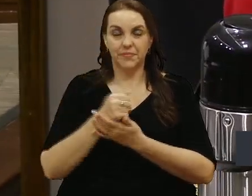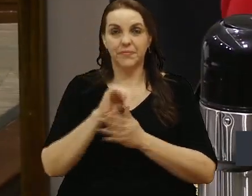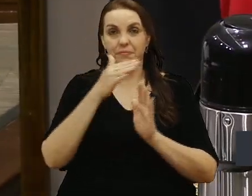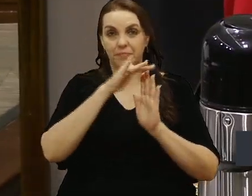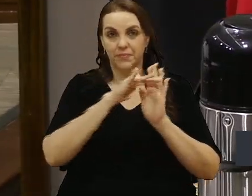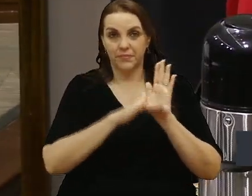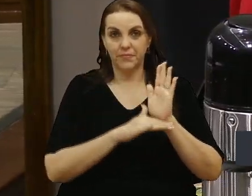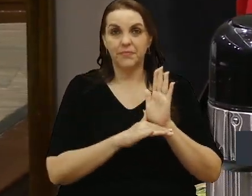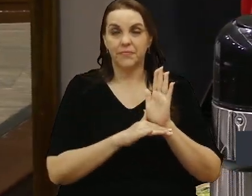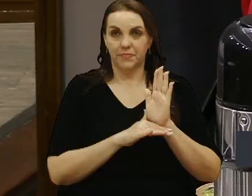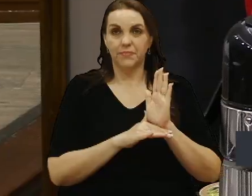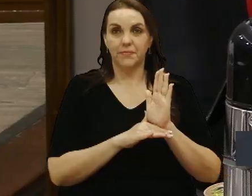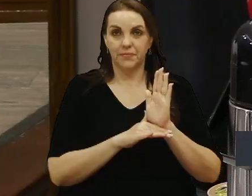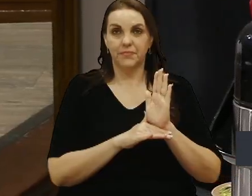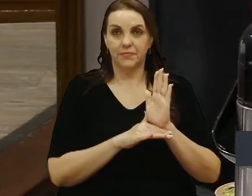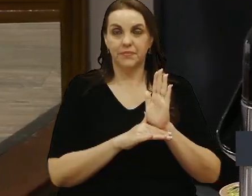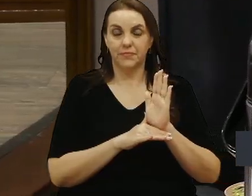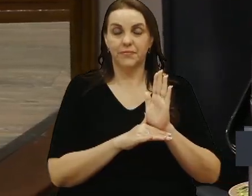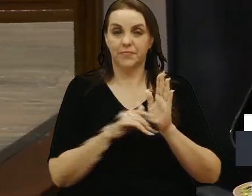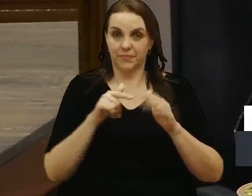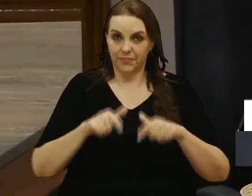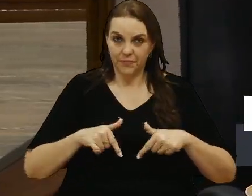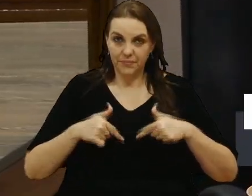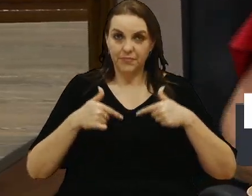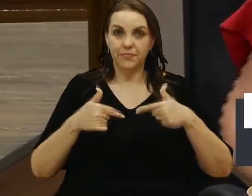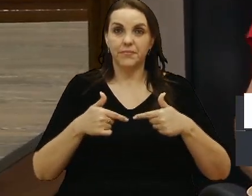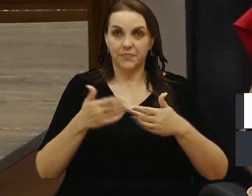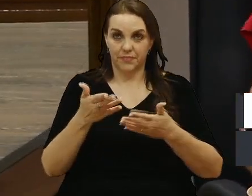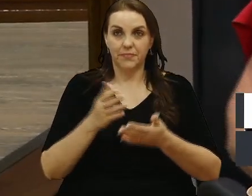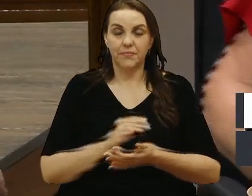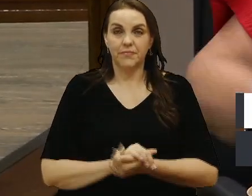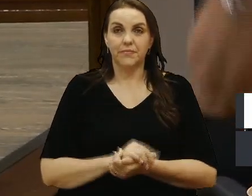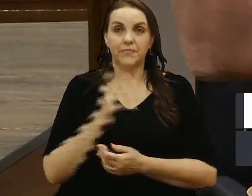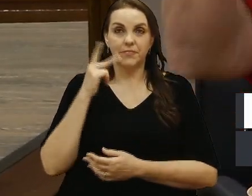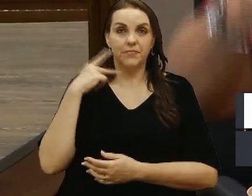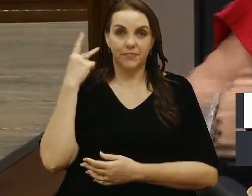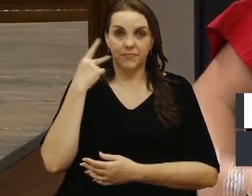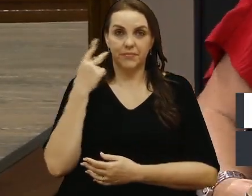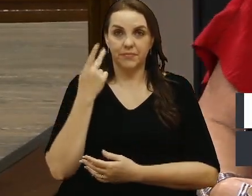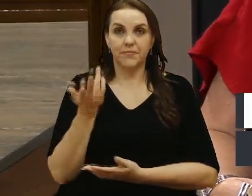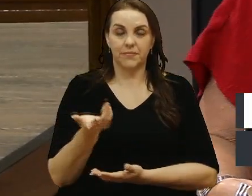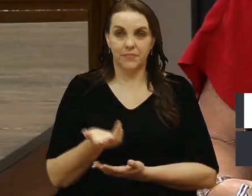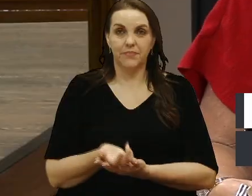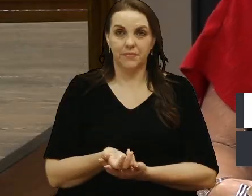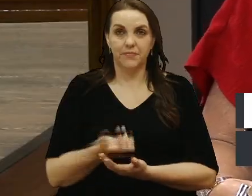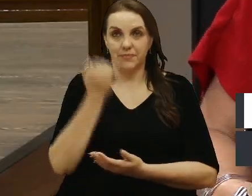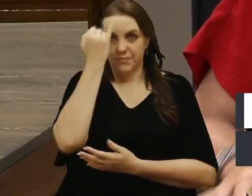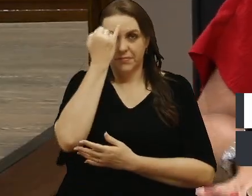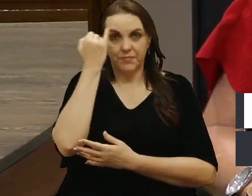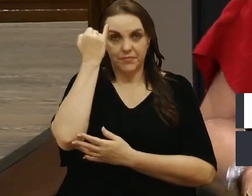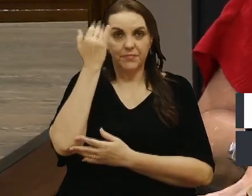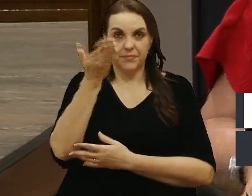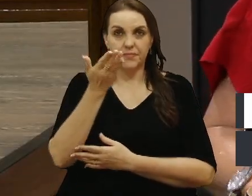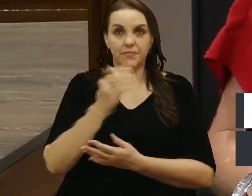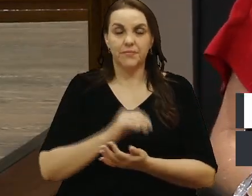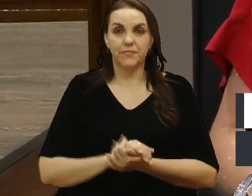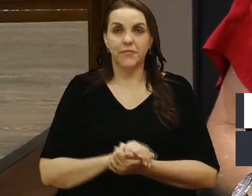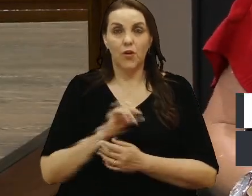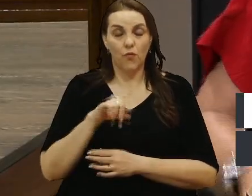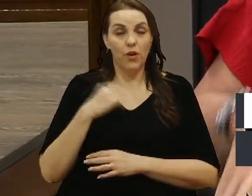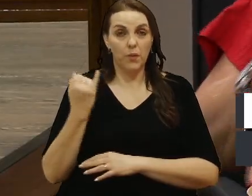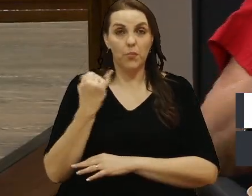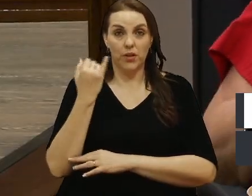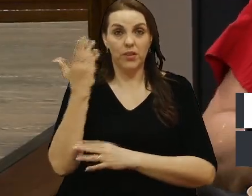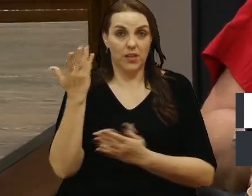do quanto a gente tem lutado. Vereador D'Ambrosio, que foi frutífera a reunião ontem. Eu quero lembrar que as reuniões que a